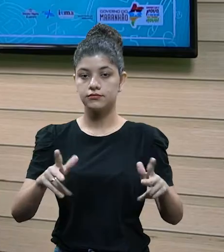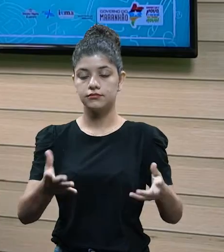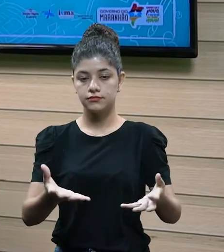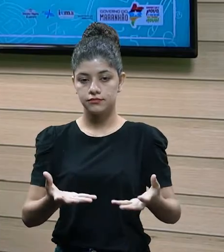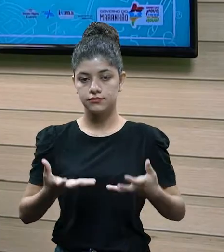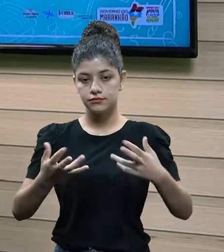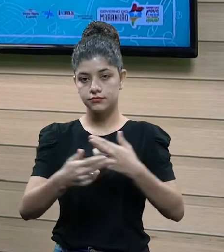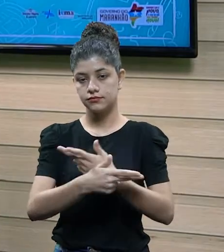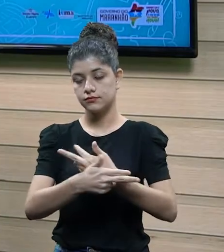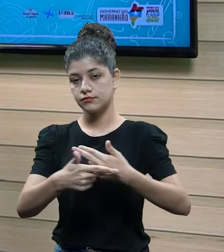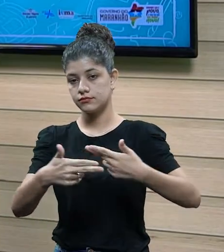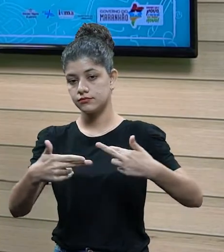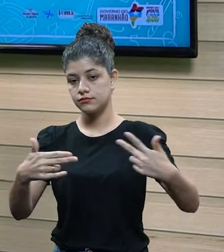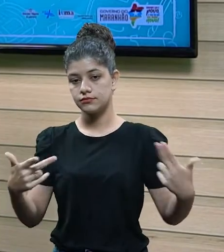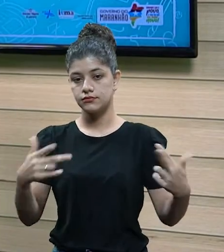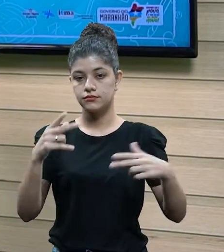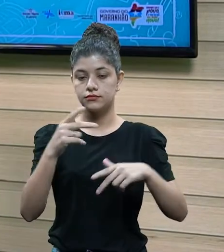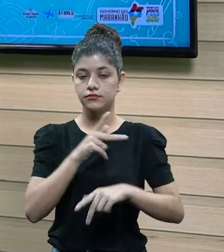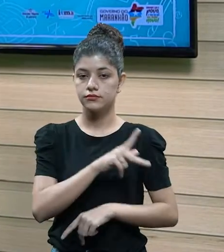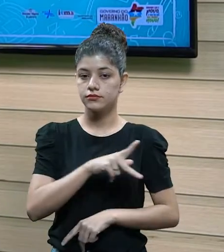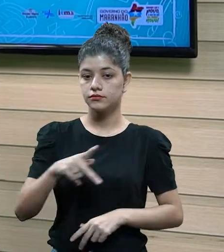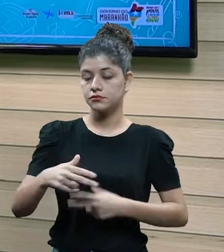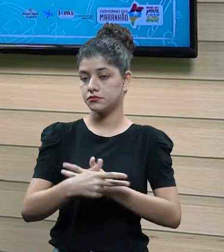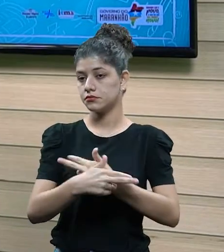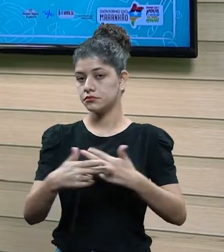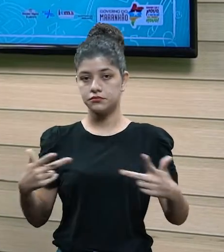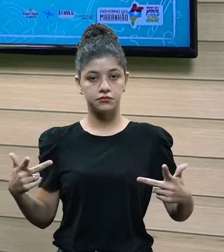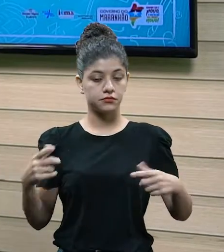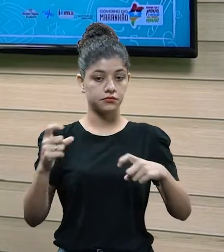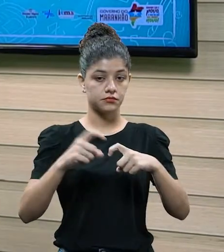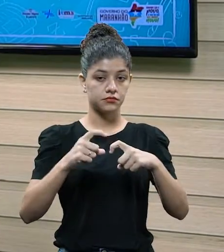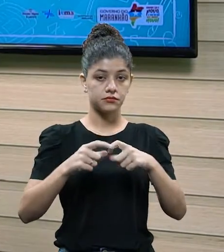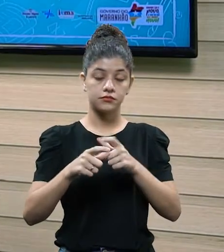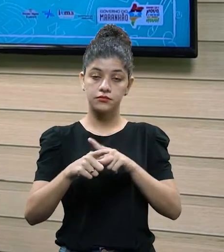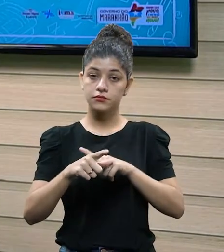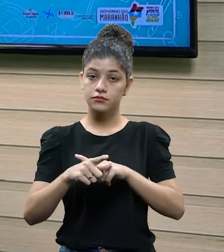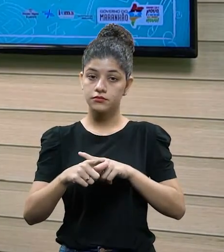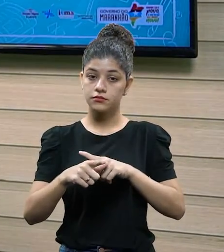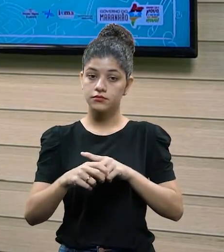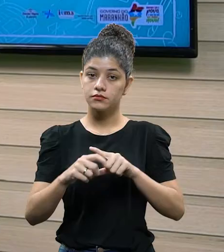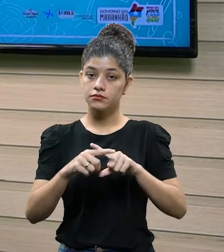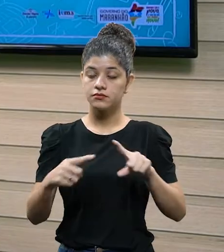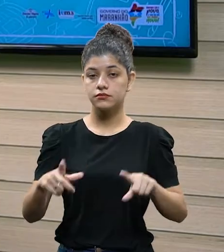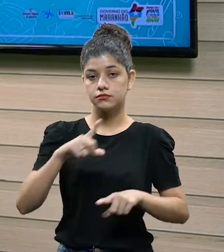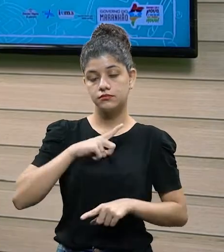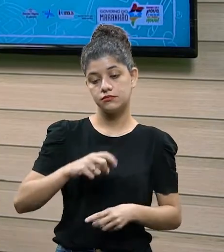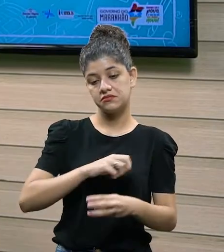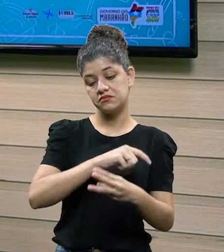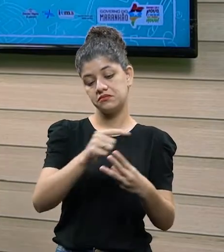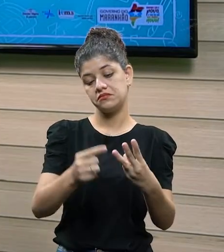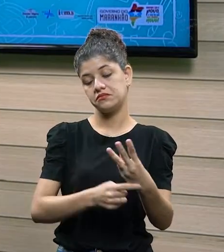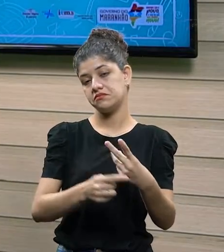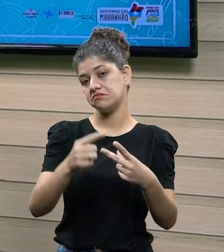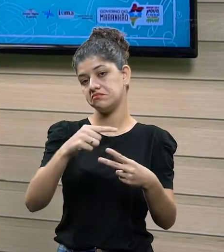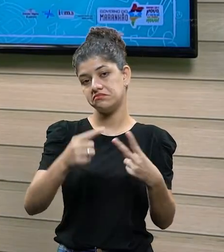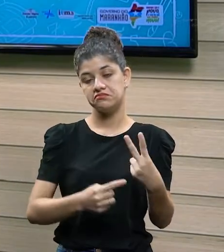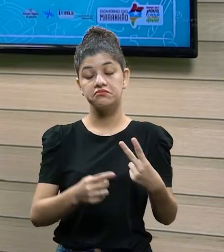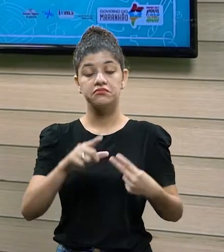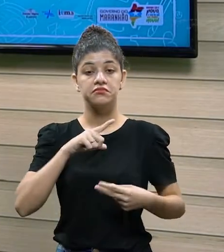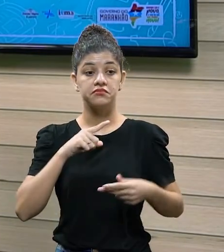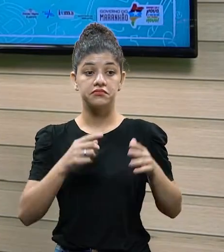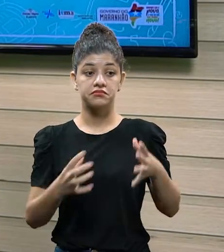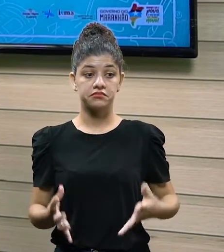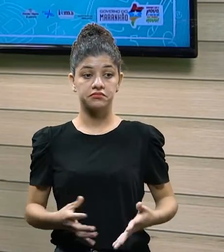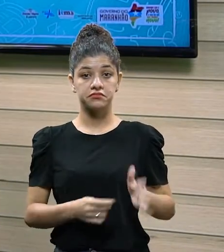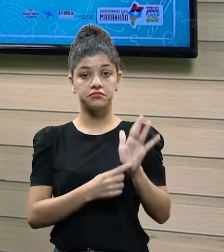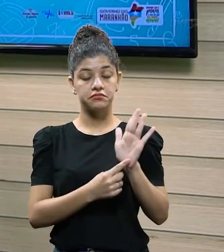vários professores, nós temos vários médicos, mas com certeza nas diversas categorias tem sempre um, ou dois ou três profissionais que eles se destacam porque